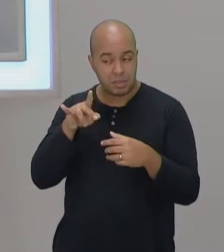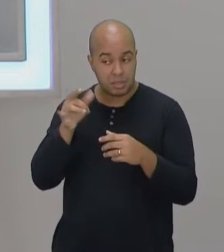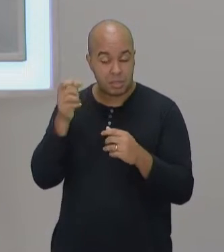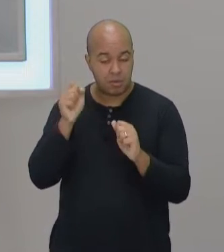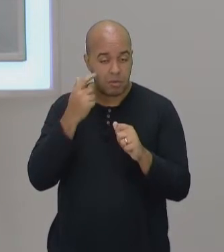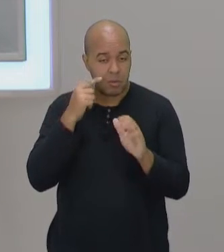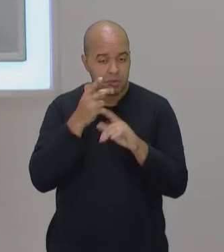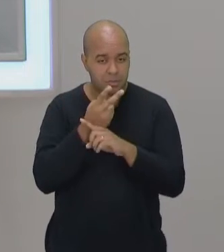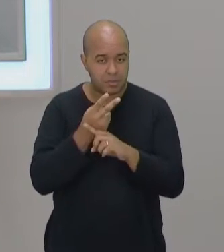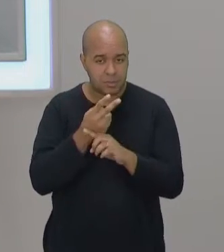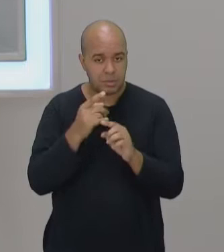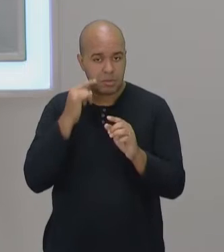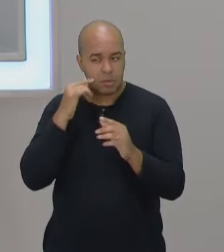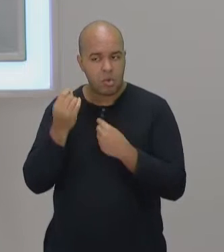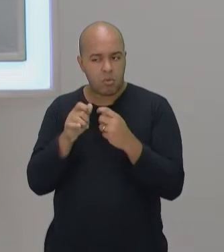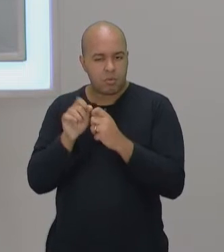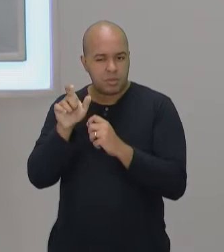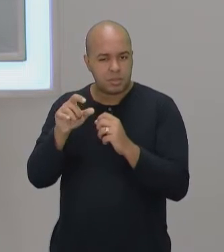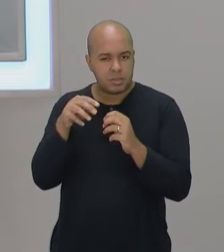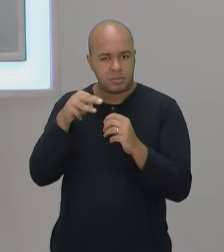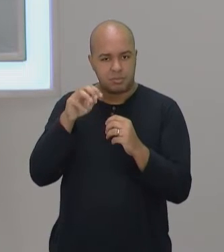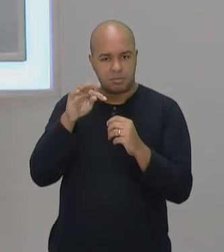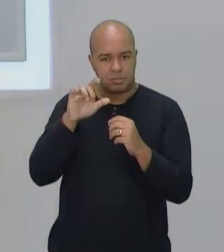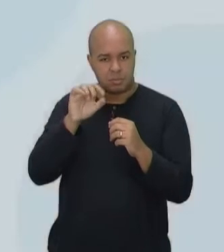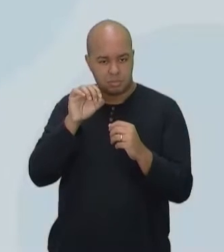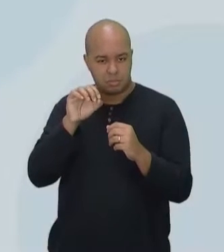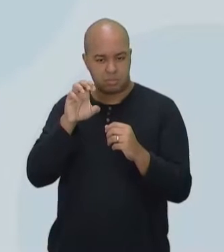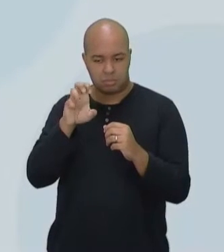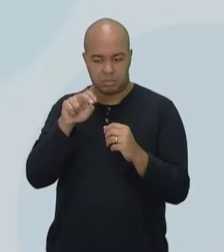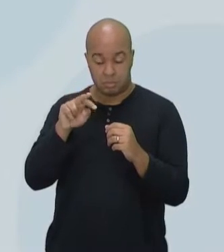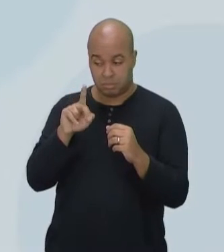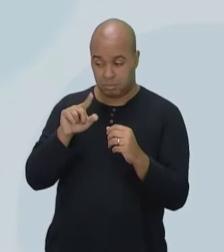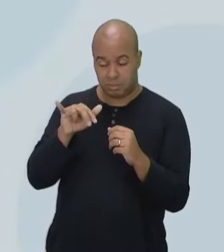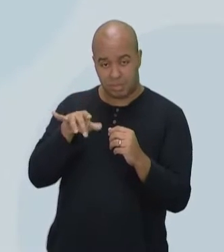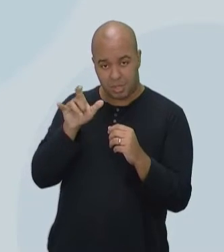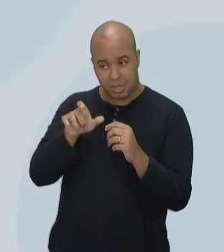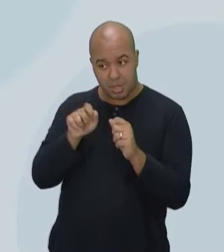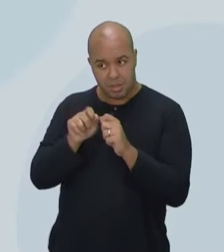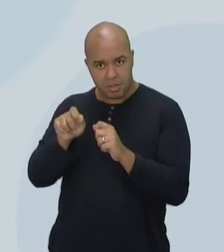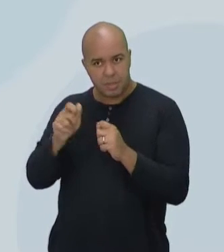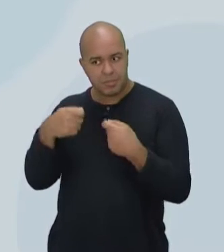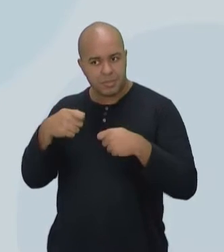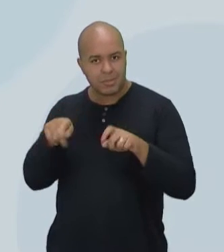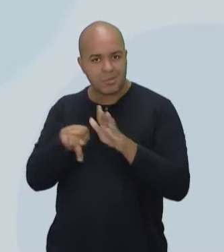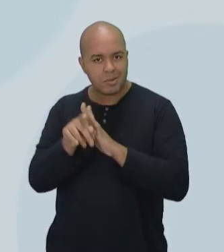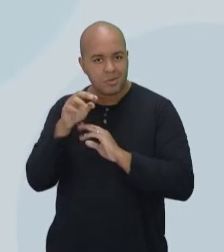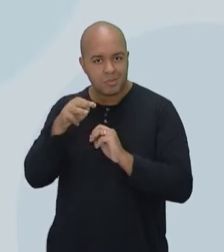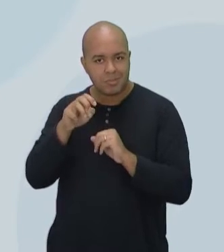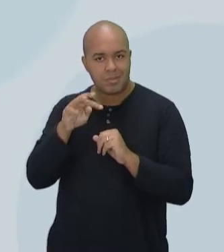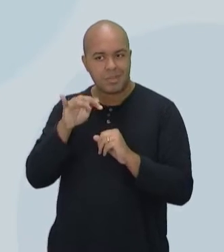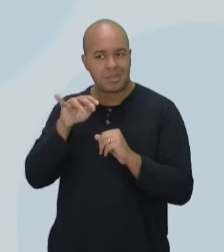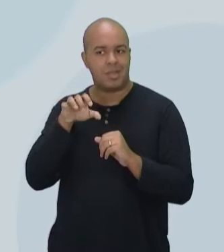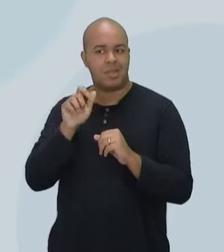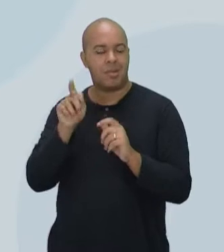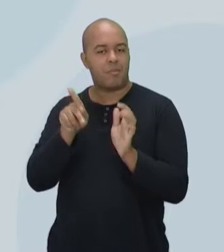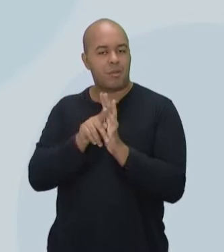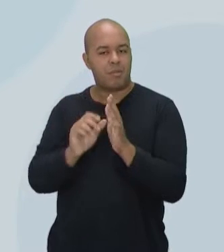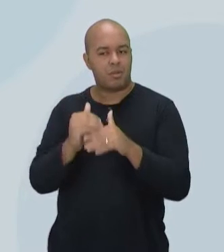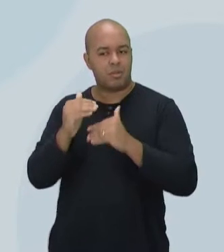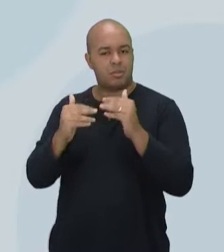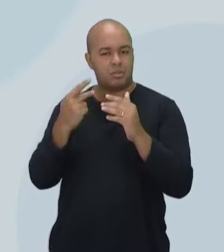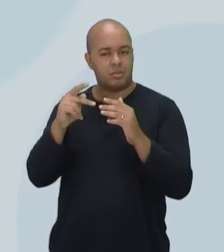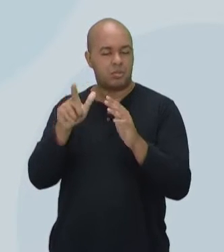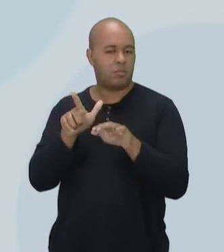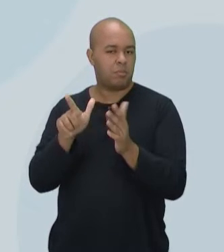vamos pesquisar a atuação das metaloenzimas, ou seja, são aquelas enzimas que precisam de metais para desempenhar o